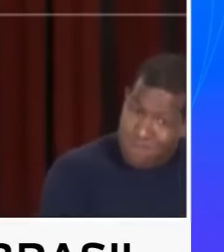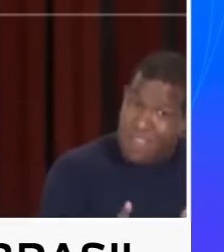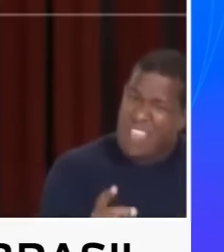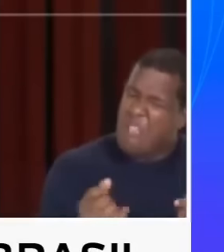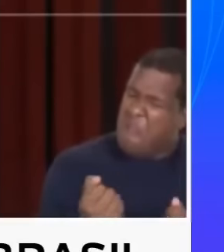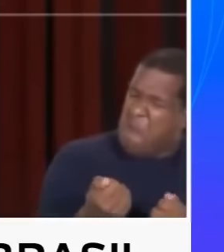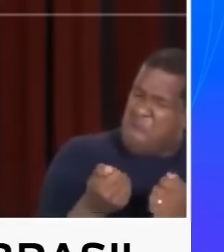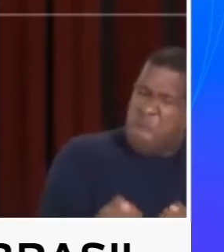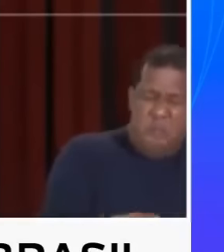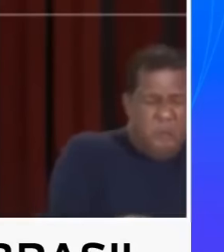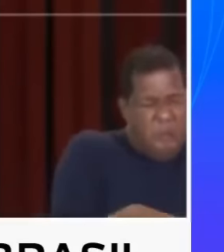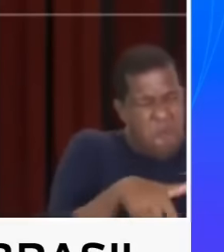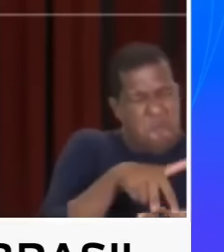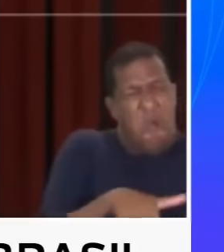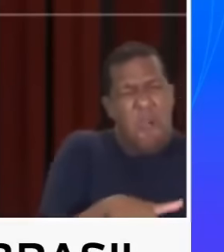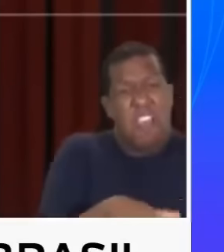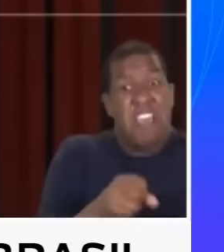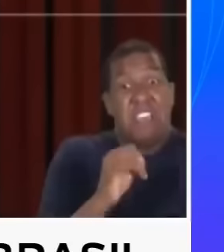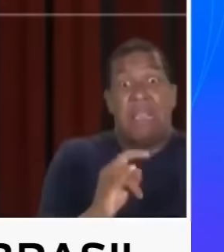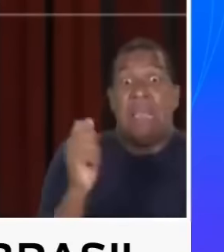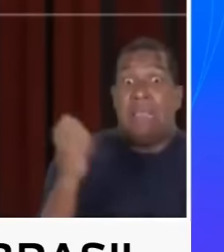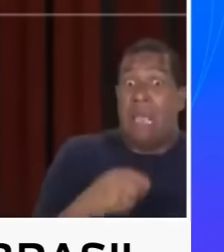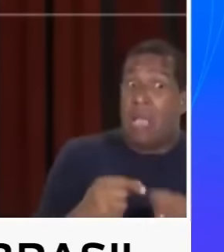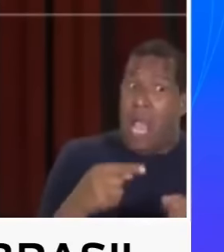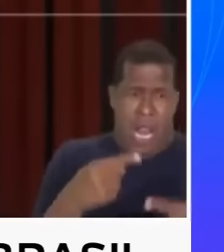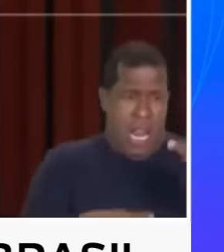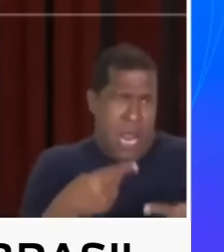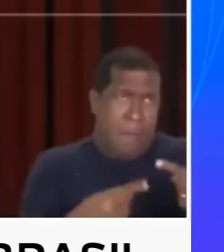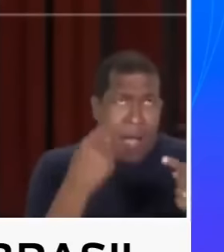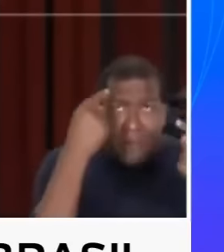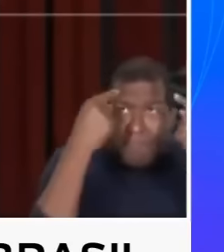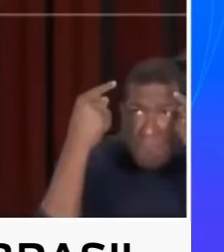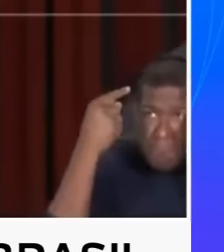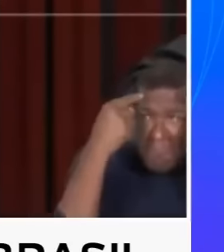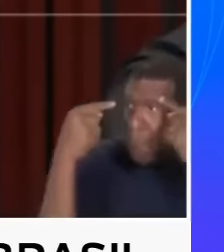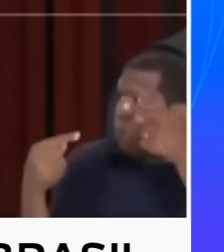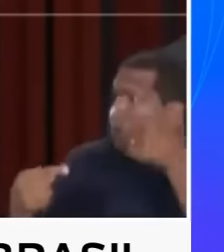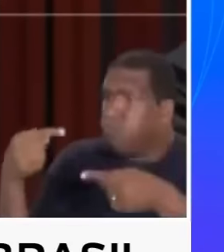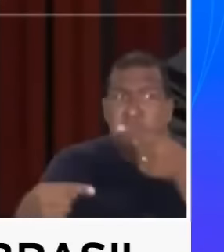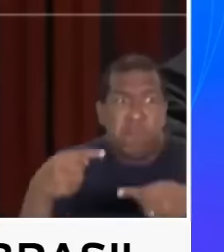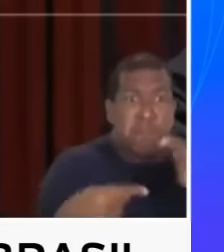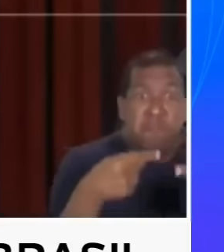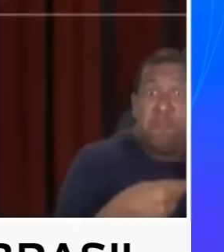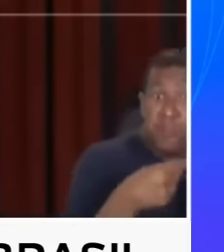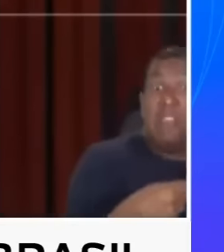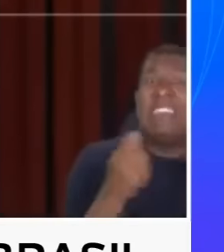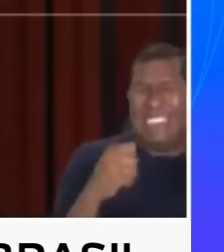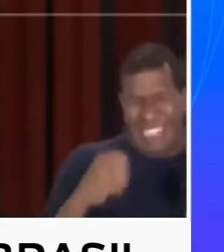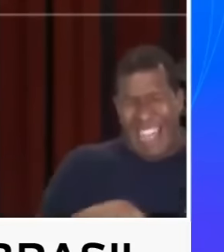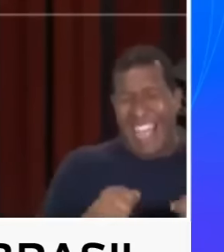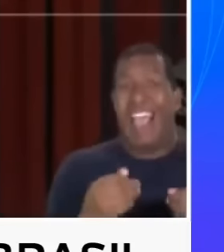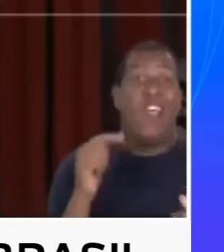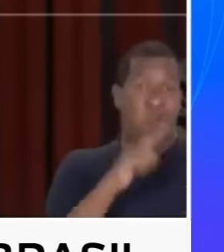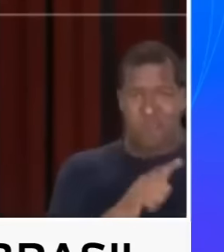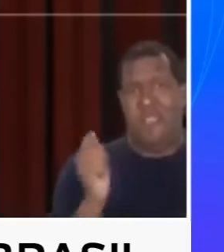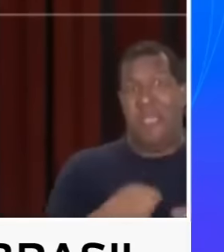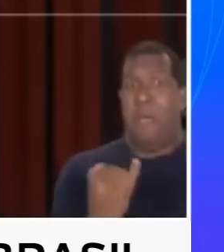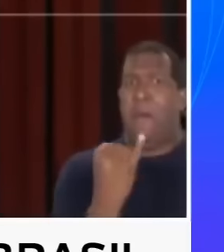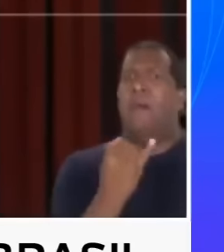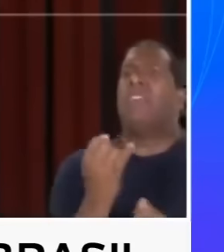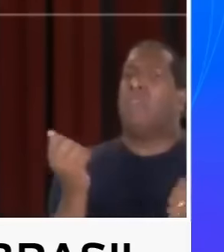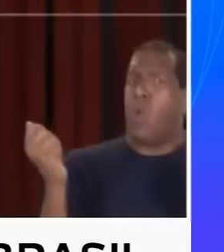agora Moraes Pagou para ver e acabou de emitir uma ordem judicial determinando a